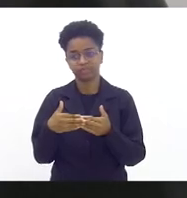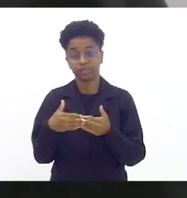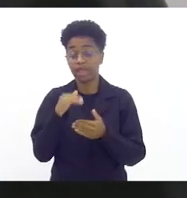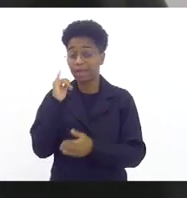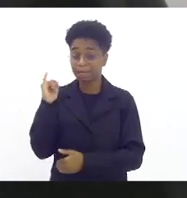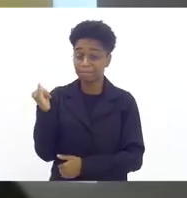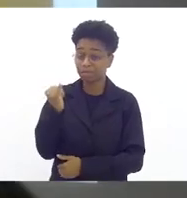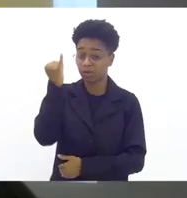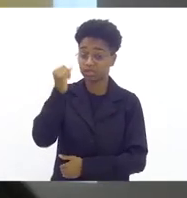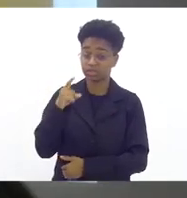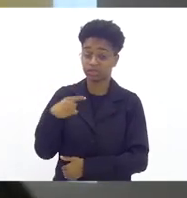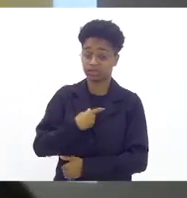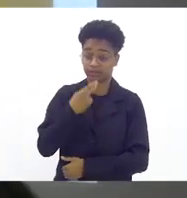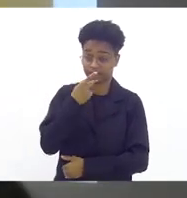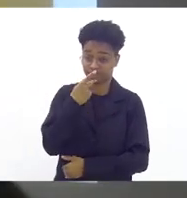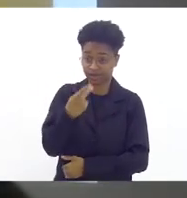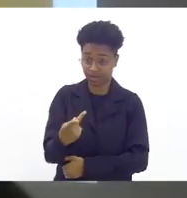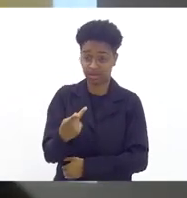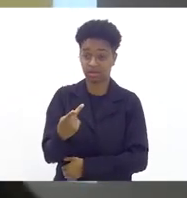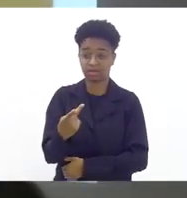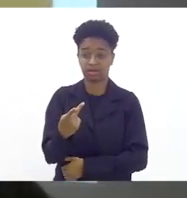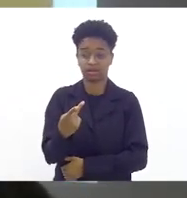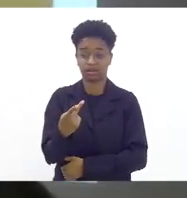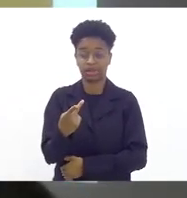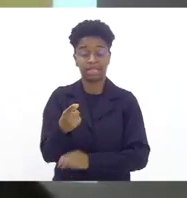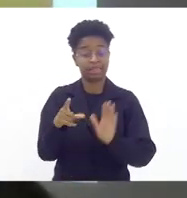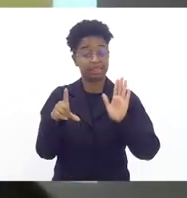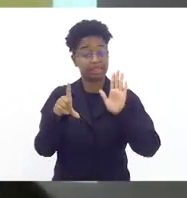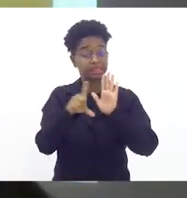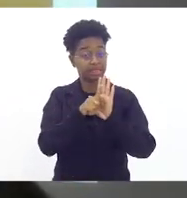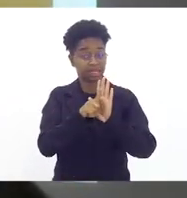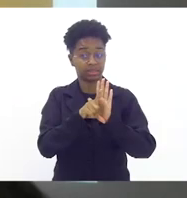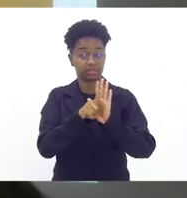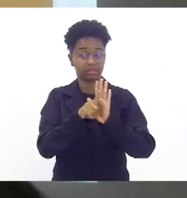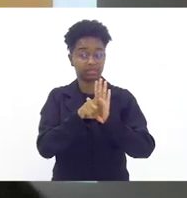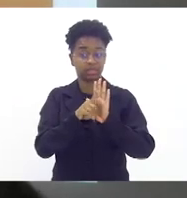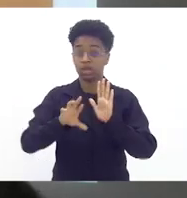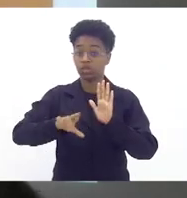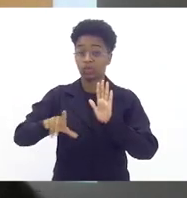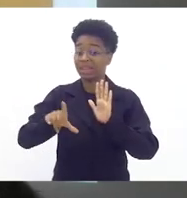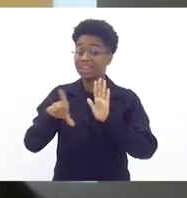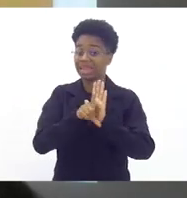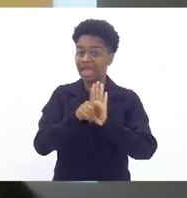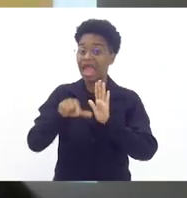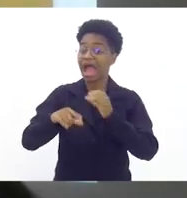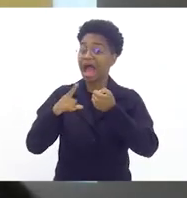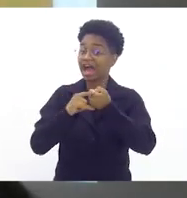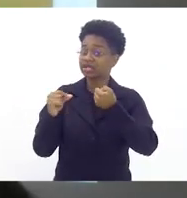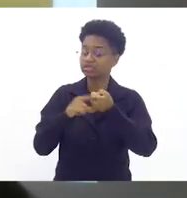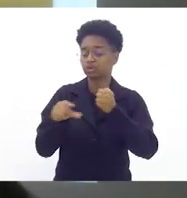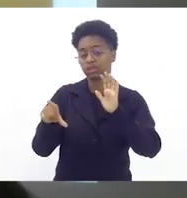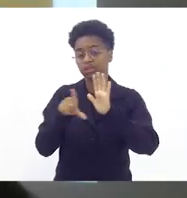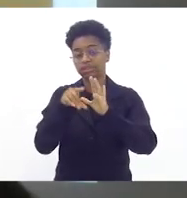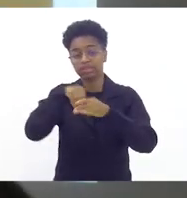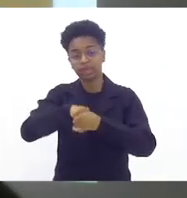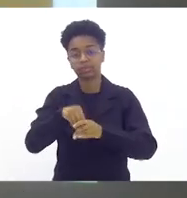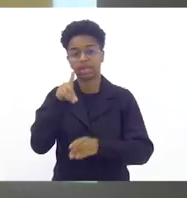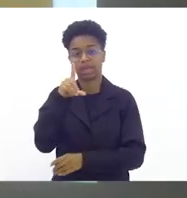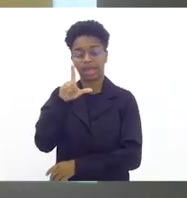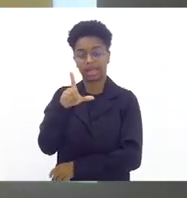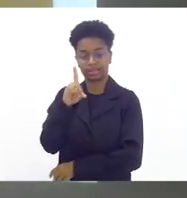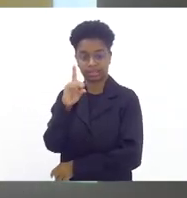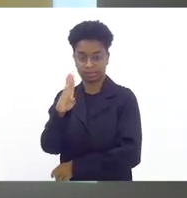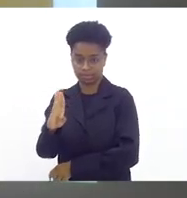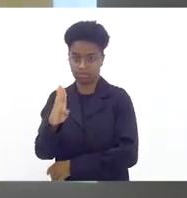é importantíssimo a gente falar que a lei, não é a lei, é um artigo da Lei de Diretrizes e Bases da Educação